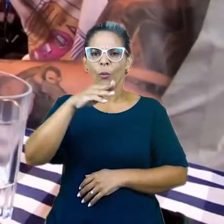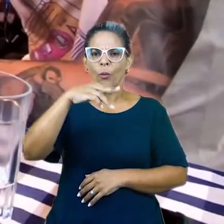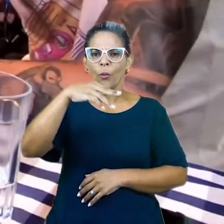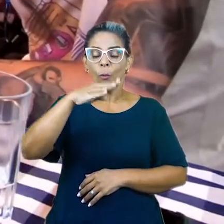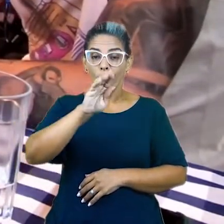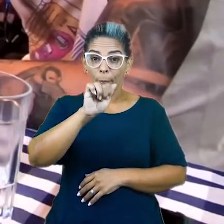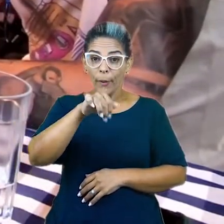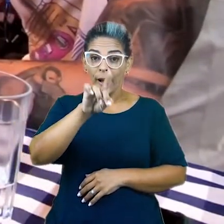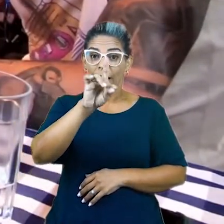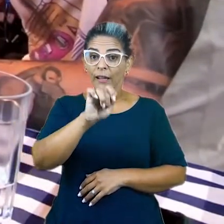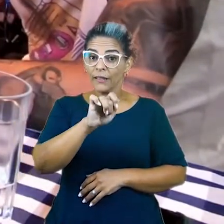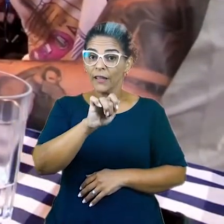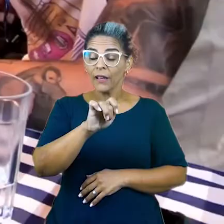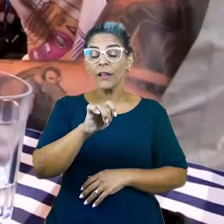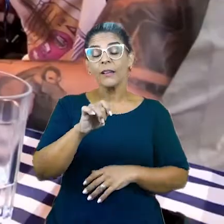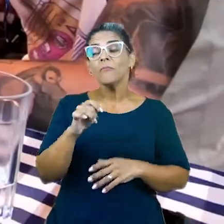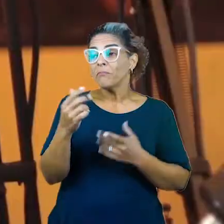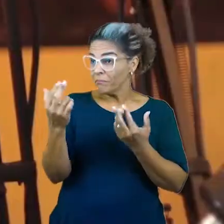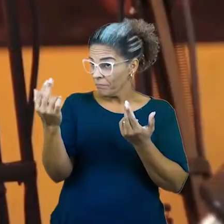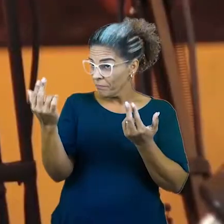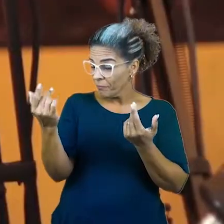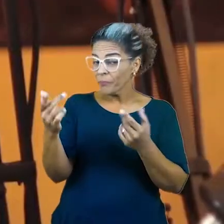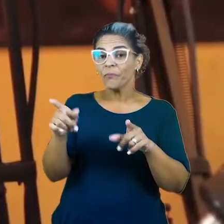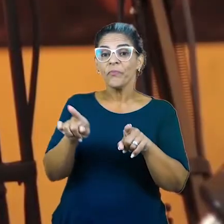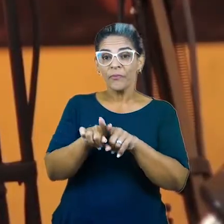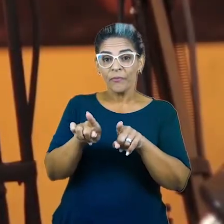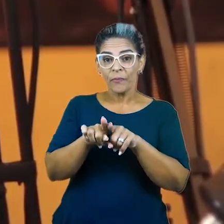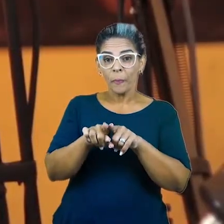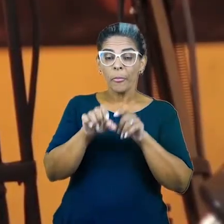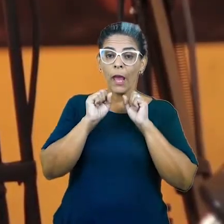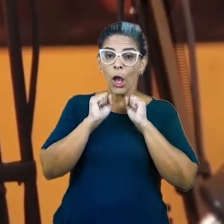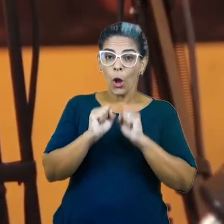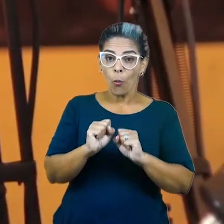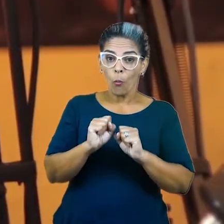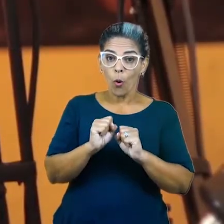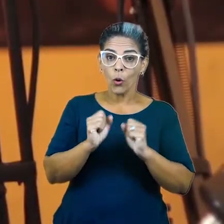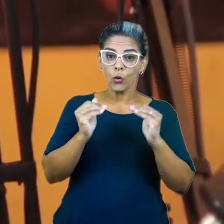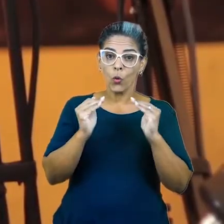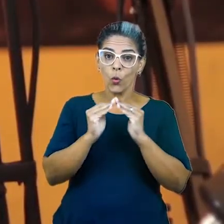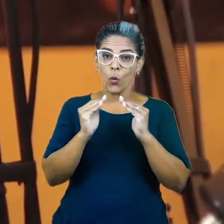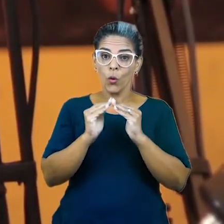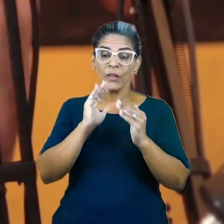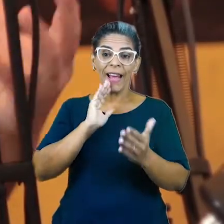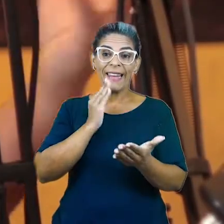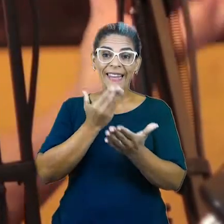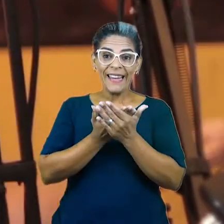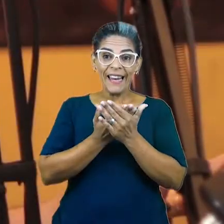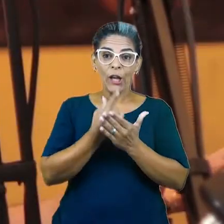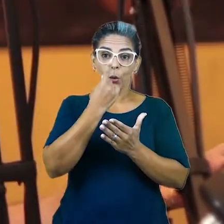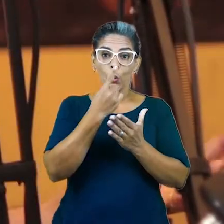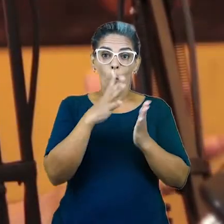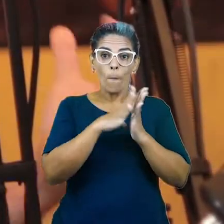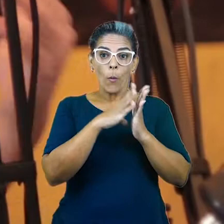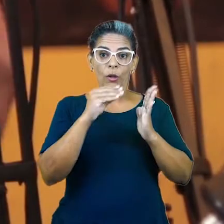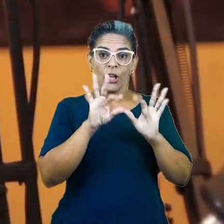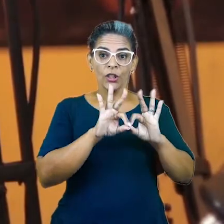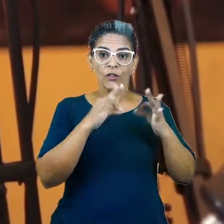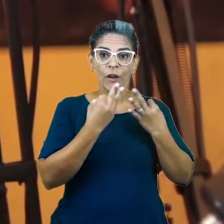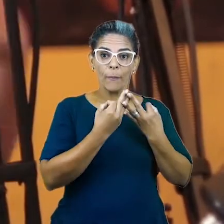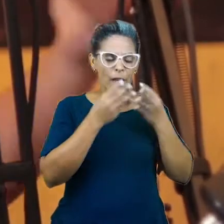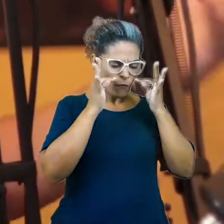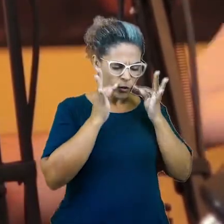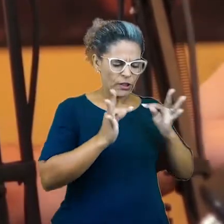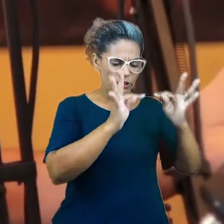questão. Eu posso concordar, crer em um modelo de família. O que eu tenho que